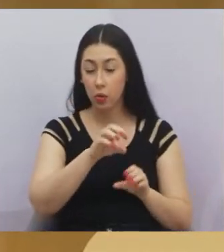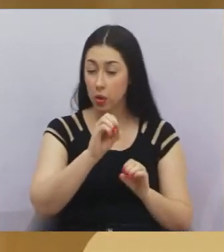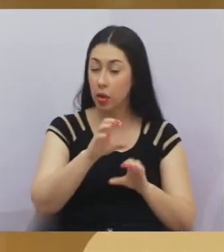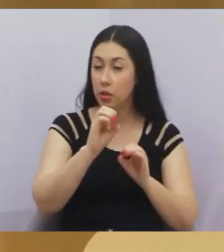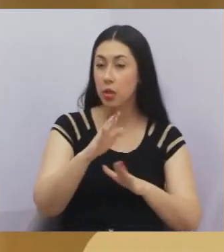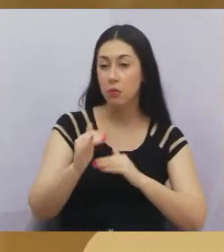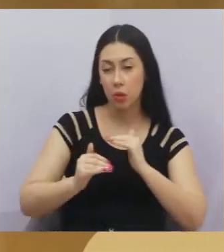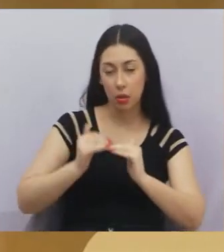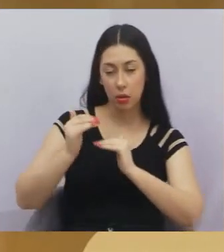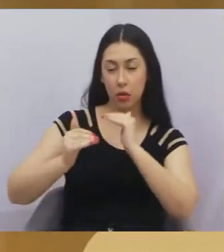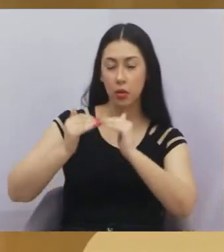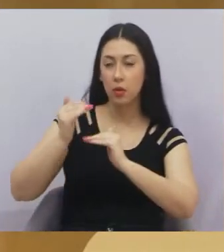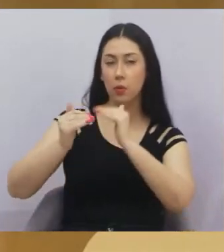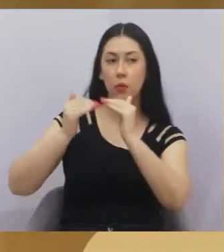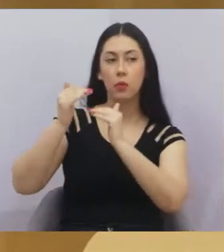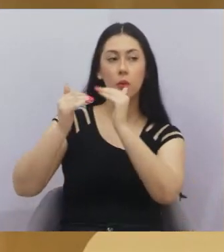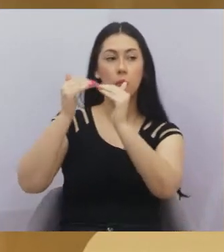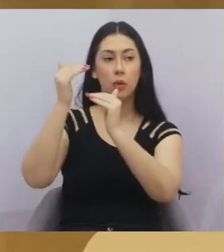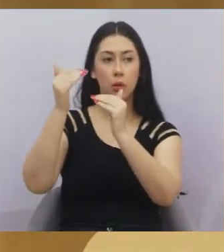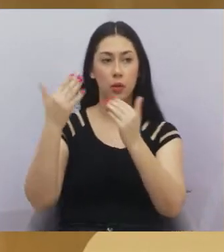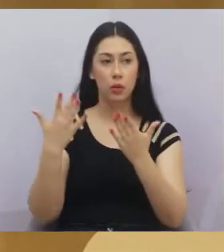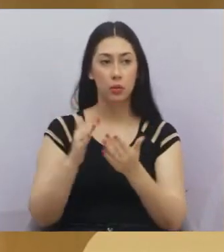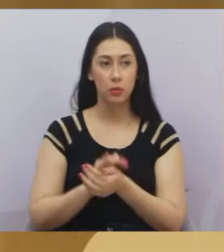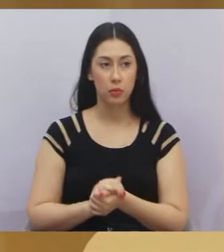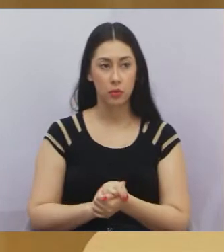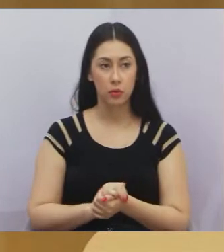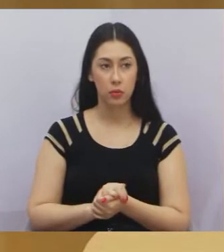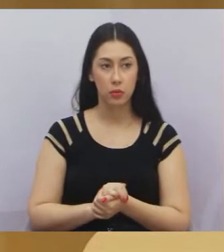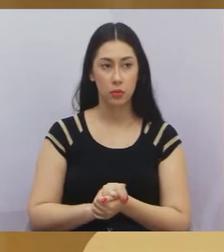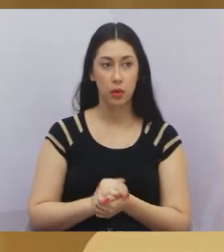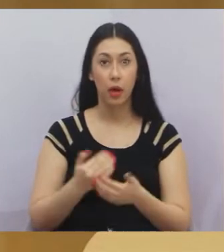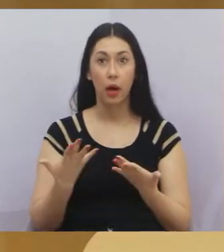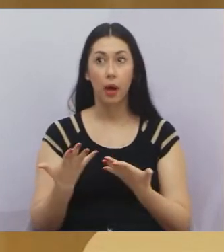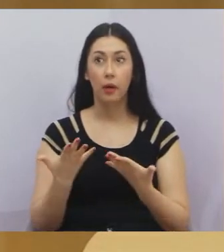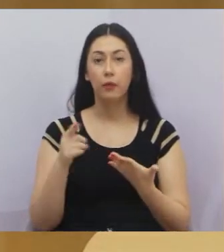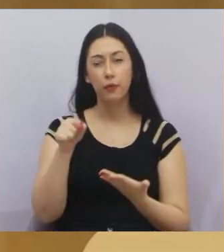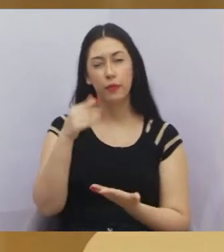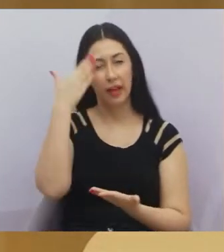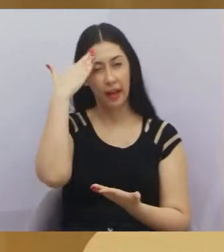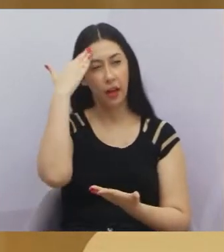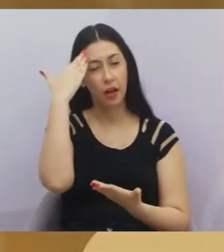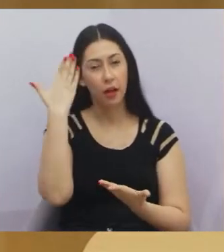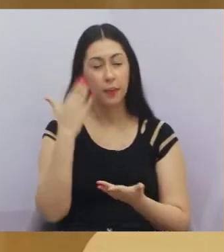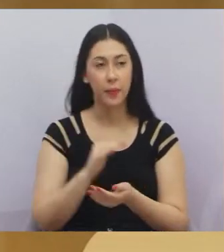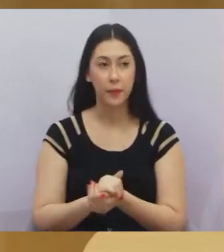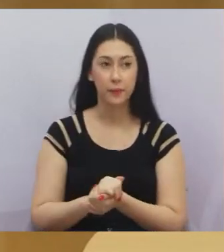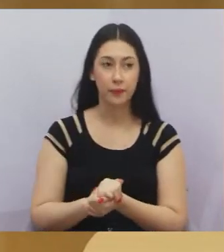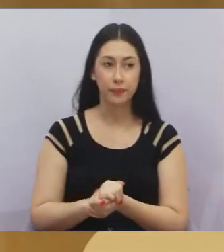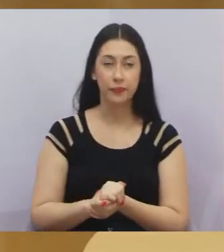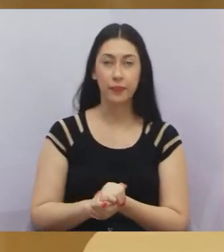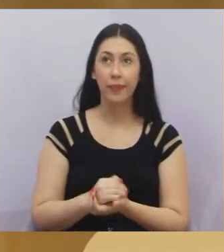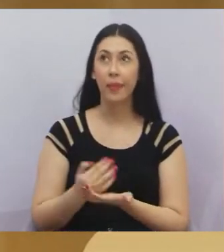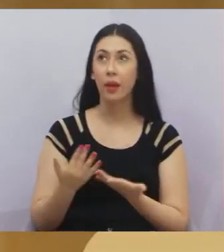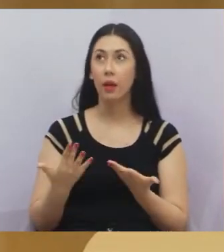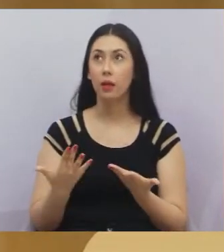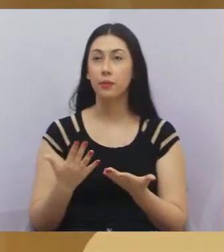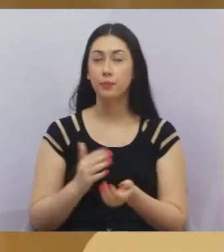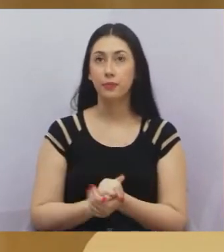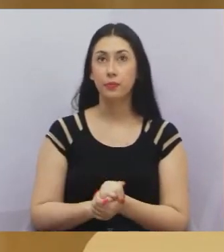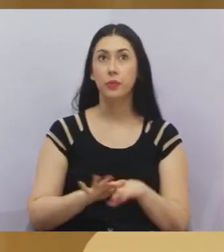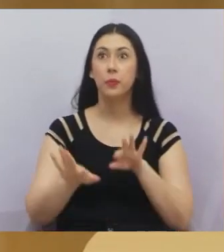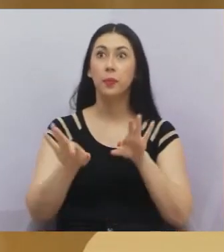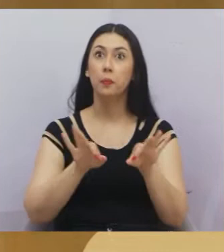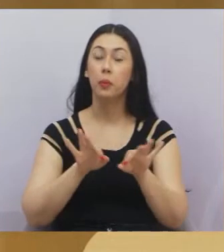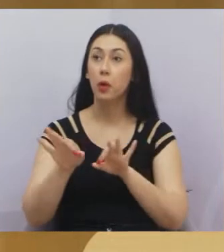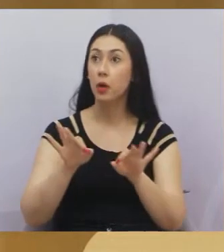roda vai girando. Não adianta, você sabe, não existe algum